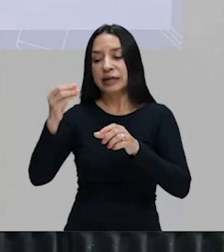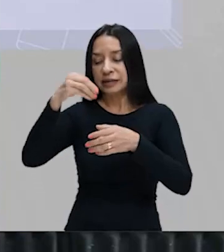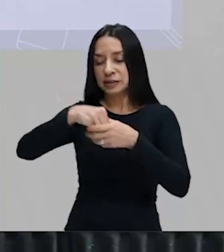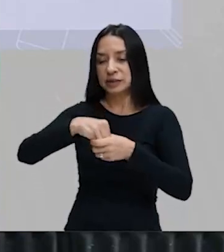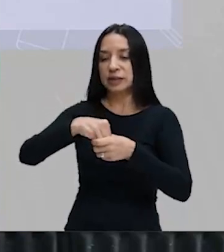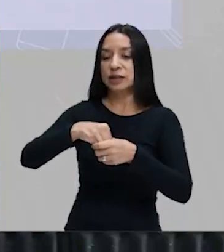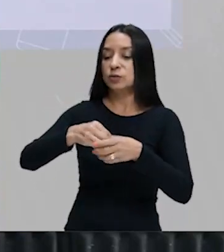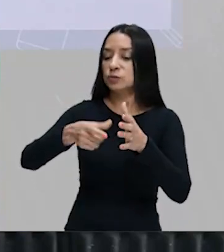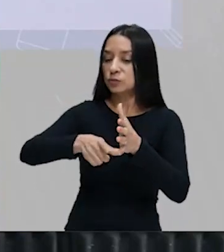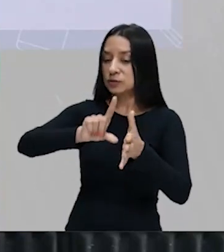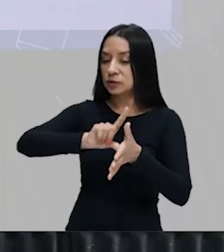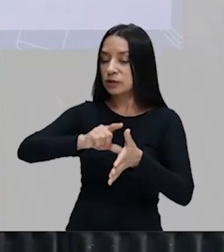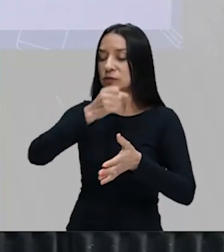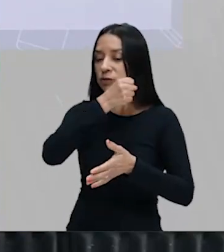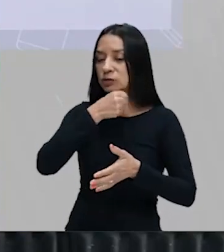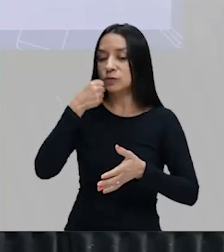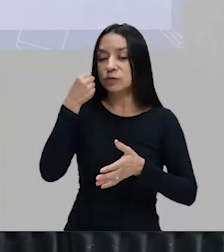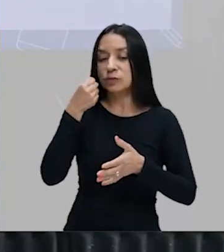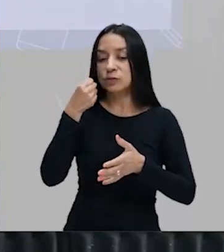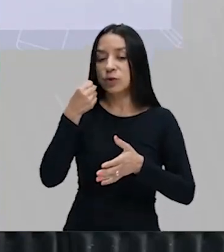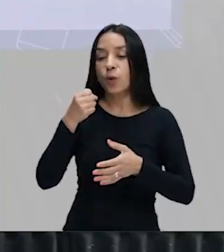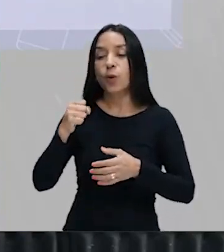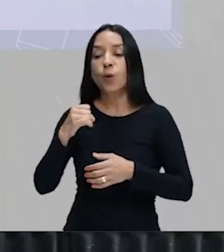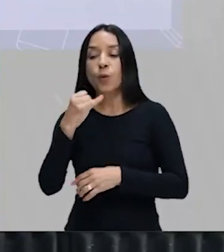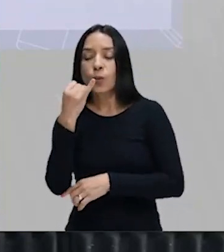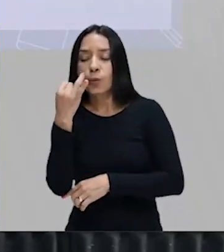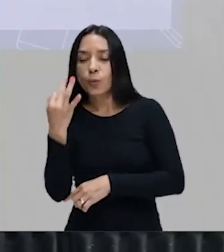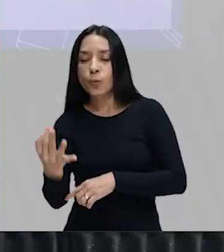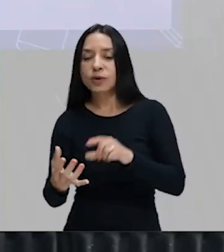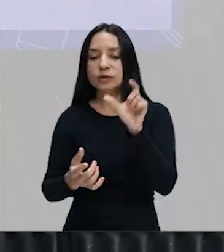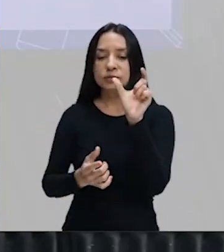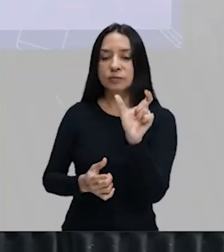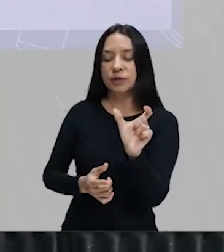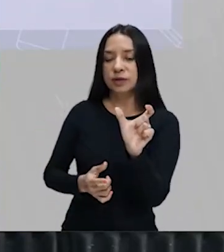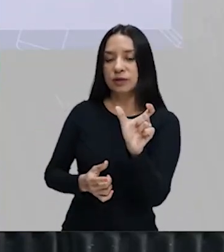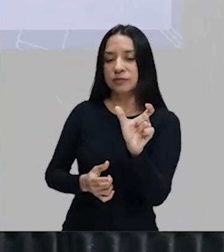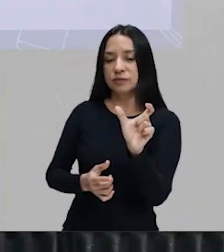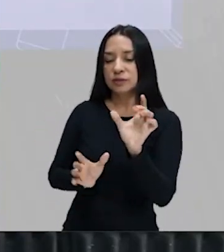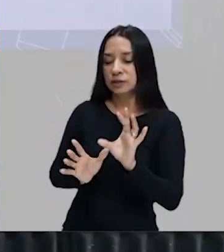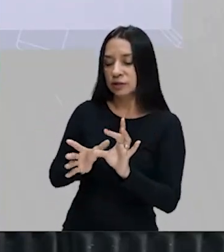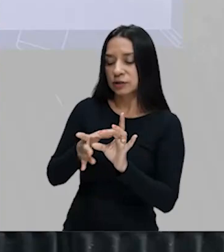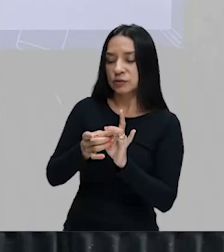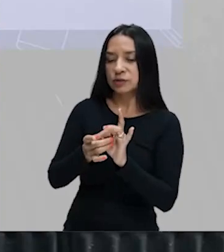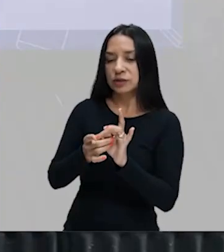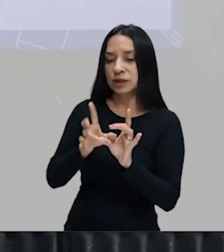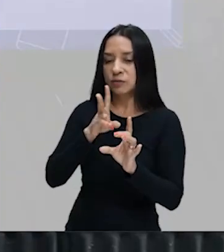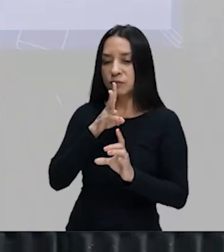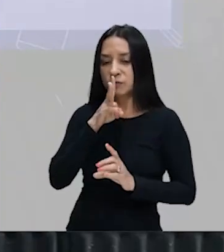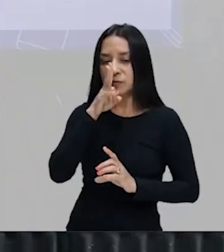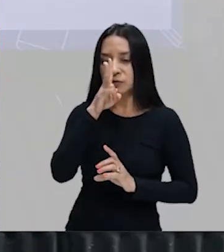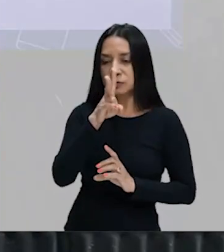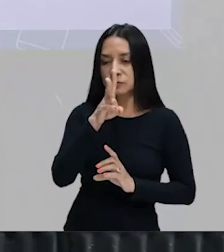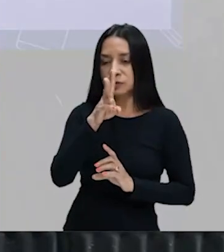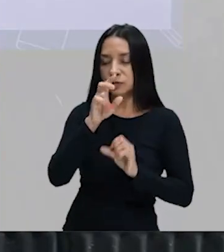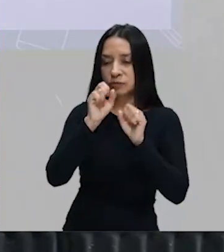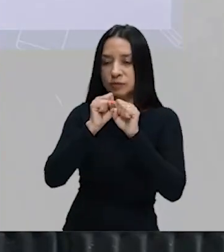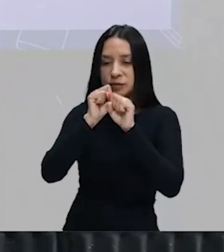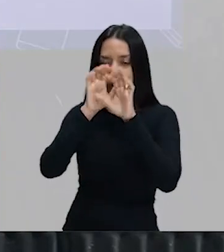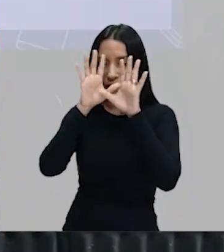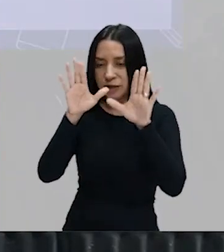qual destes termos está associado mais fortemente, tá? De forma mais,